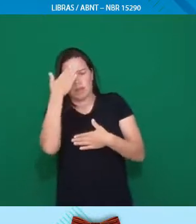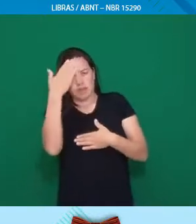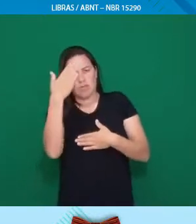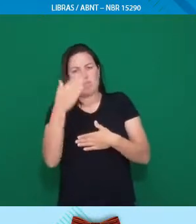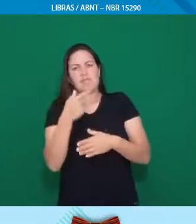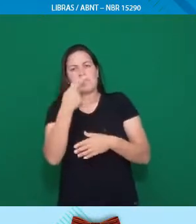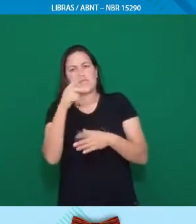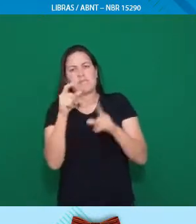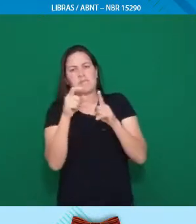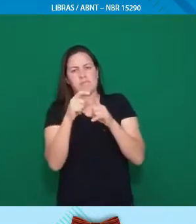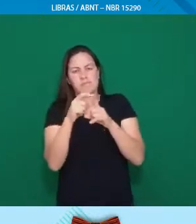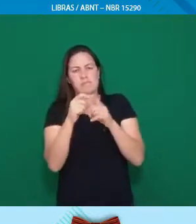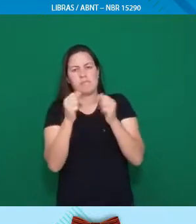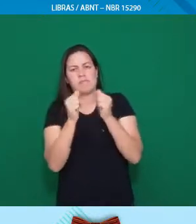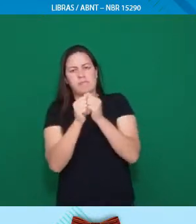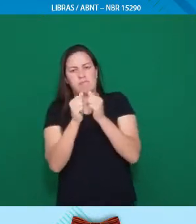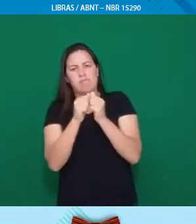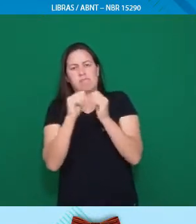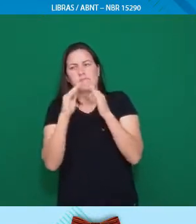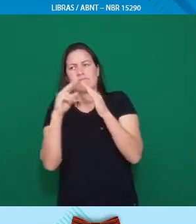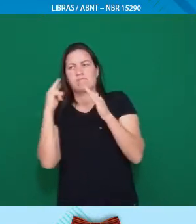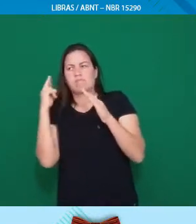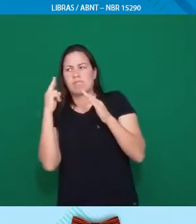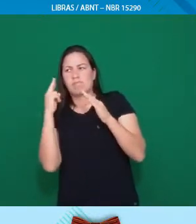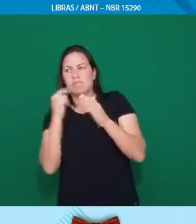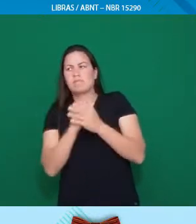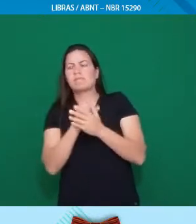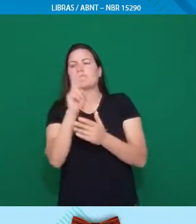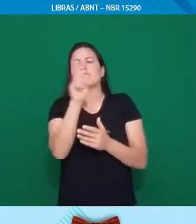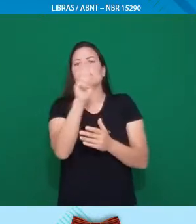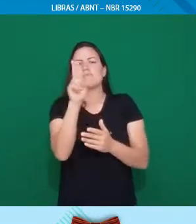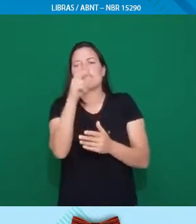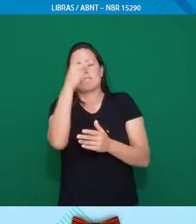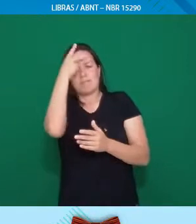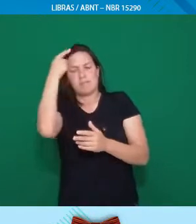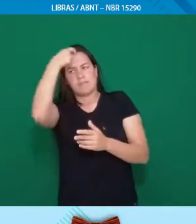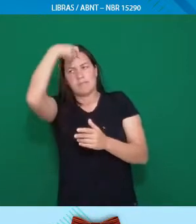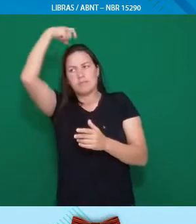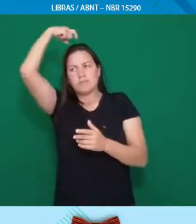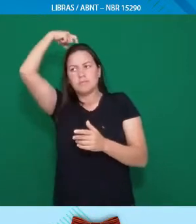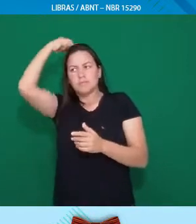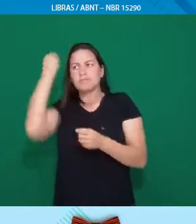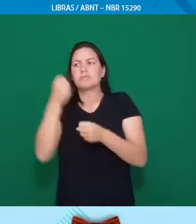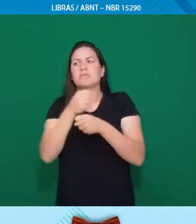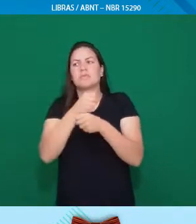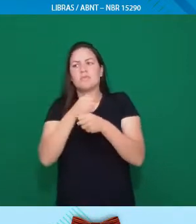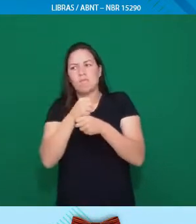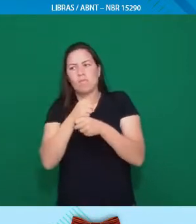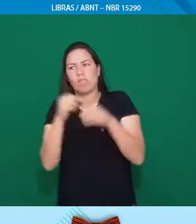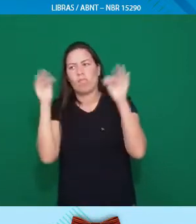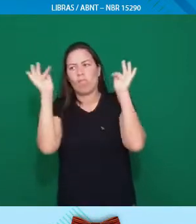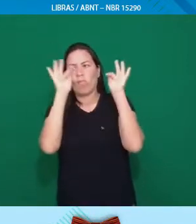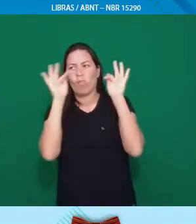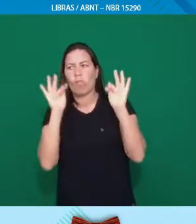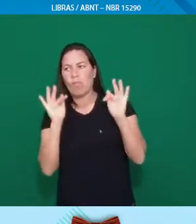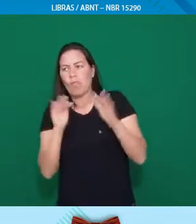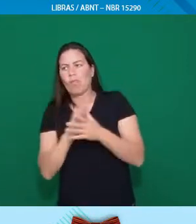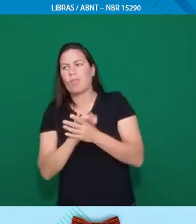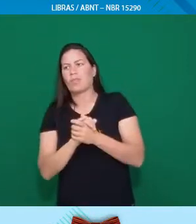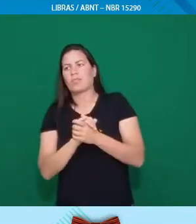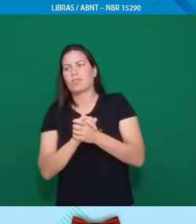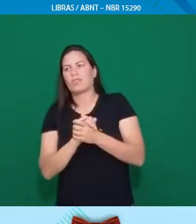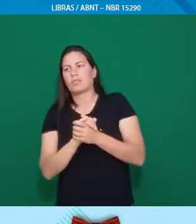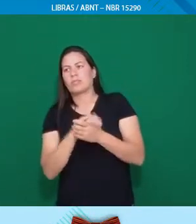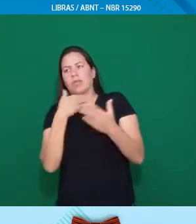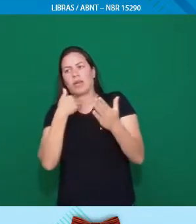obrigado pelos elogios estendo isso a todos os vereadores e na em nome da minha pessoa também e muitos elogios e eu fiquei muito feliz aí